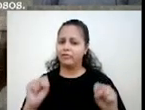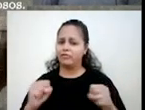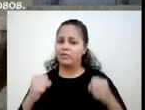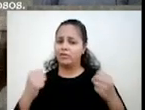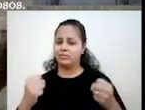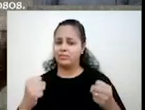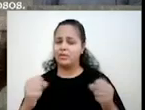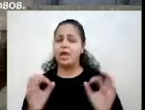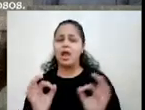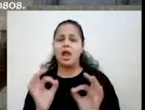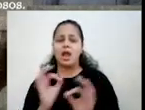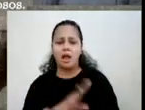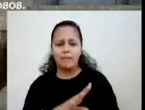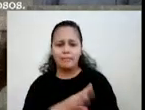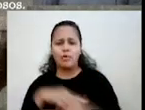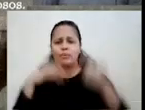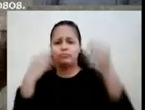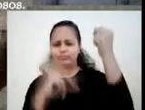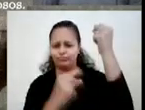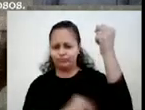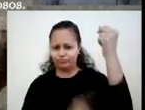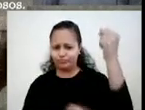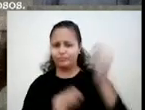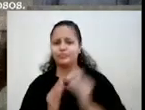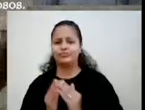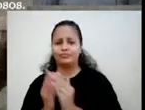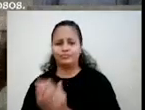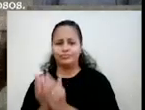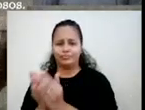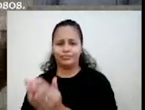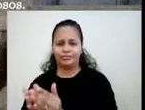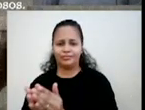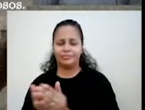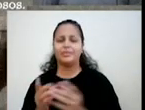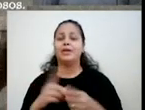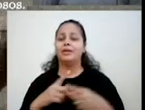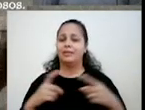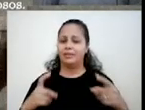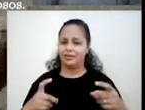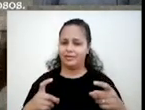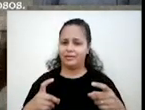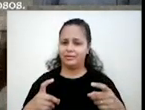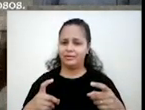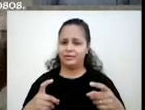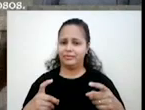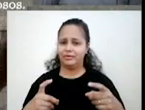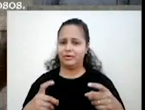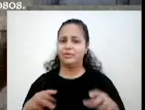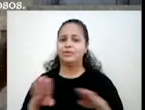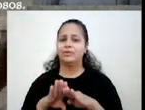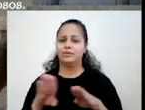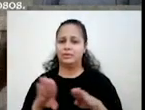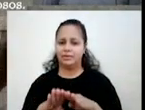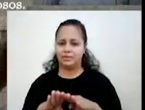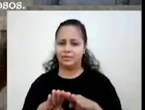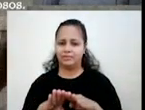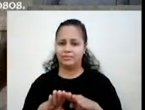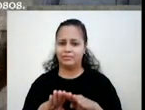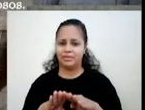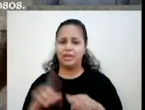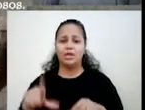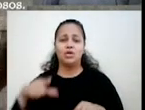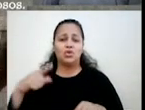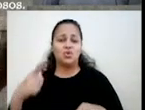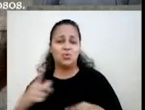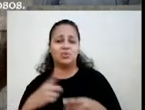que pôs fim às chibatadas na Marinha. Além da revolta da chibata, né, dos movimentos de Canudos, do